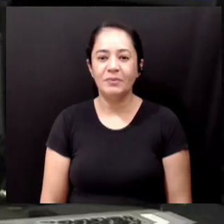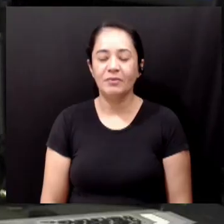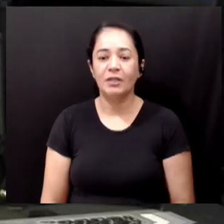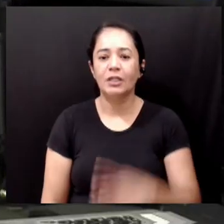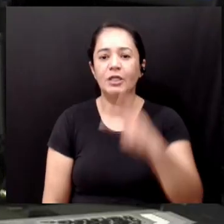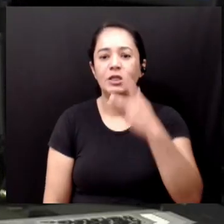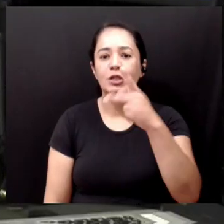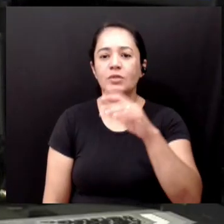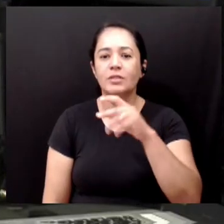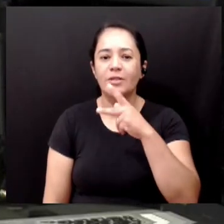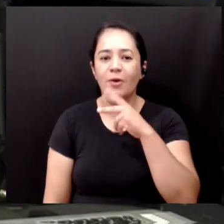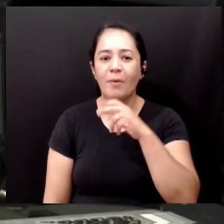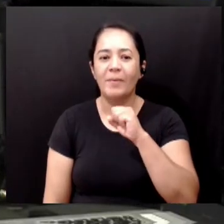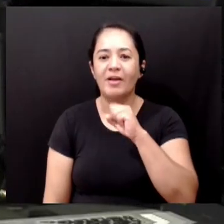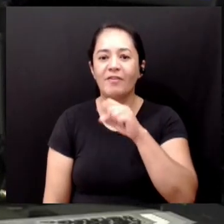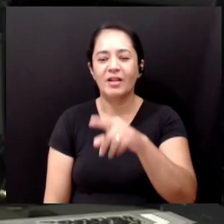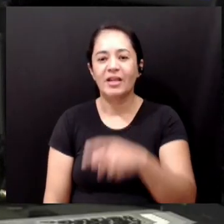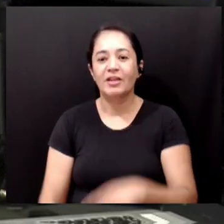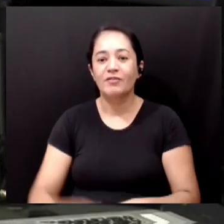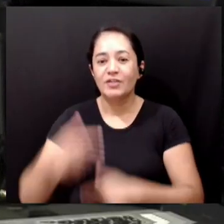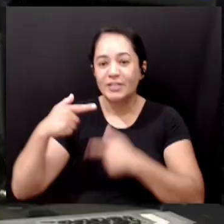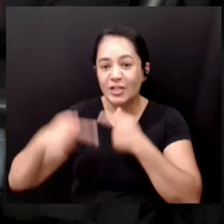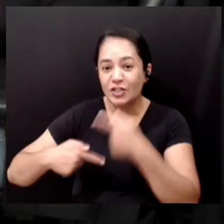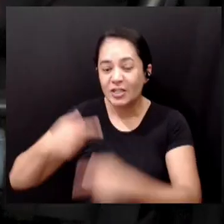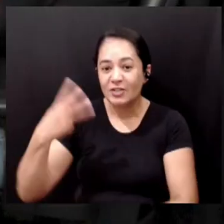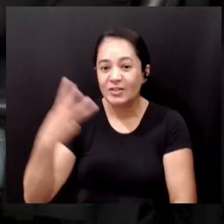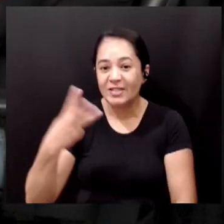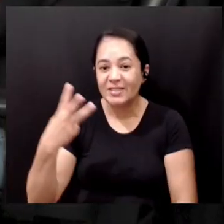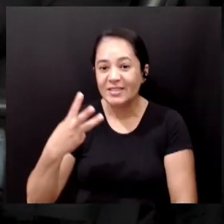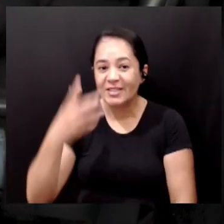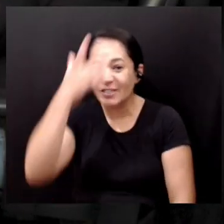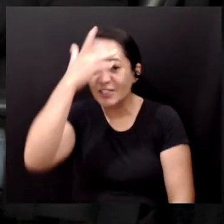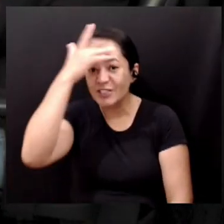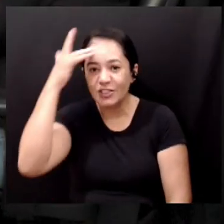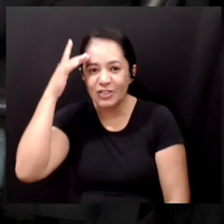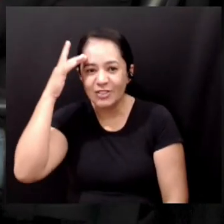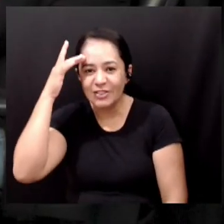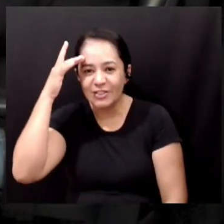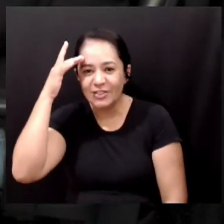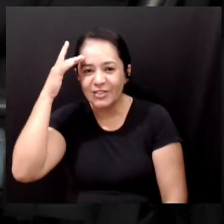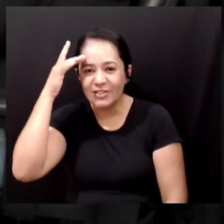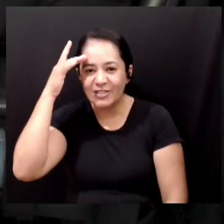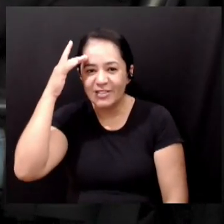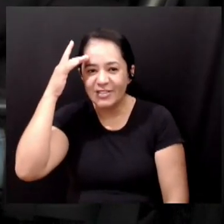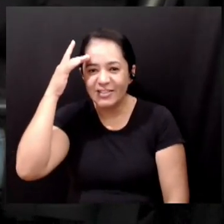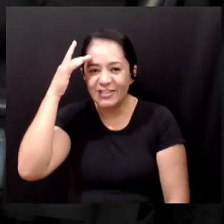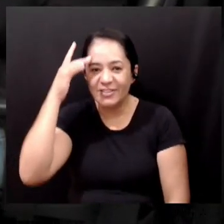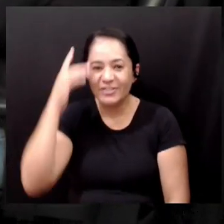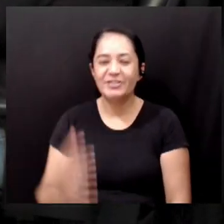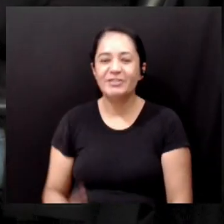é a 3ª geração, né? É muita arte. É